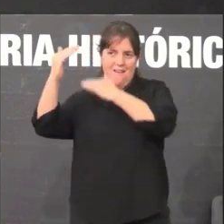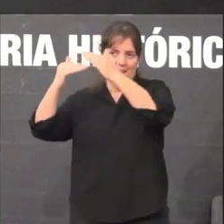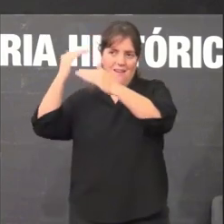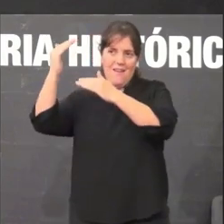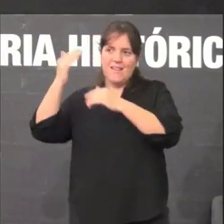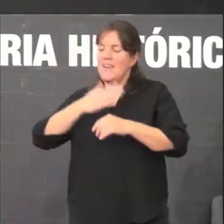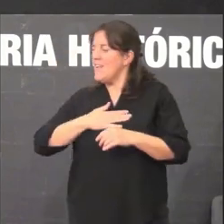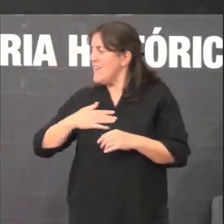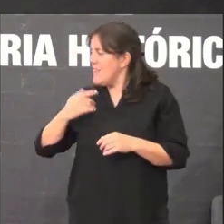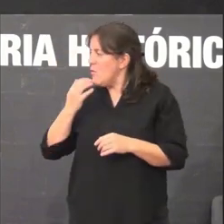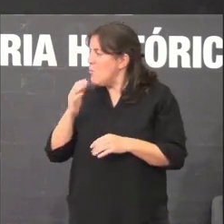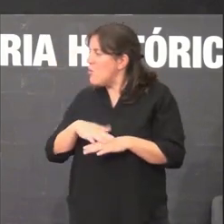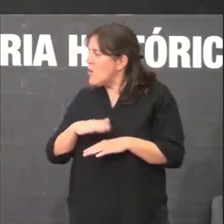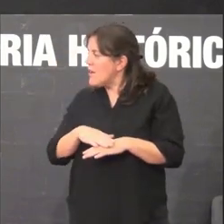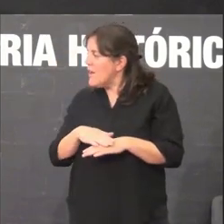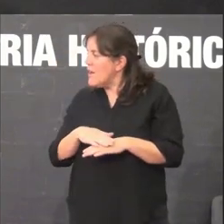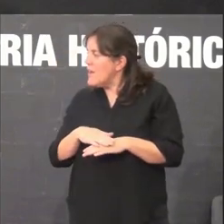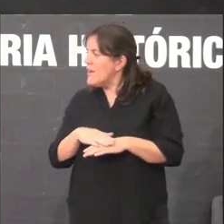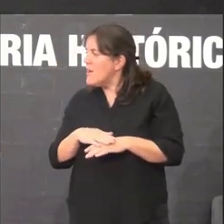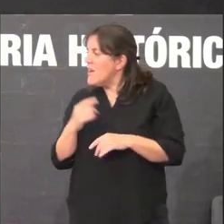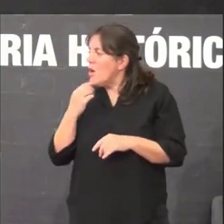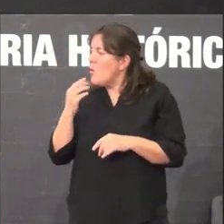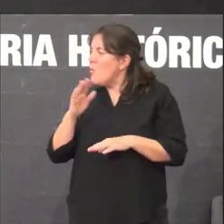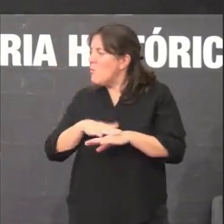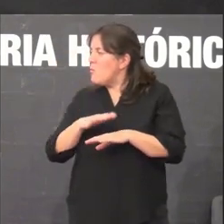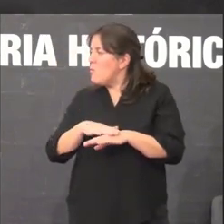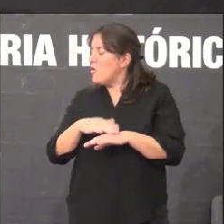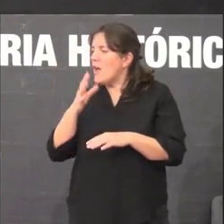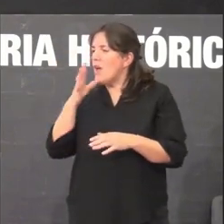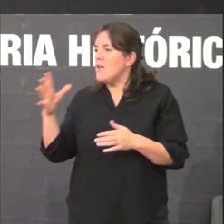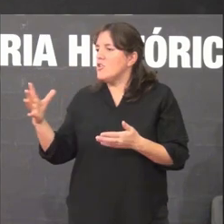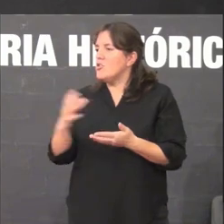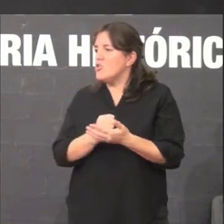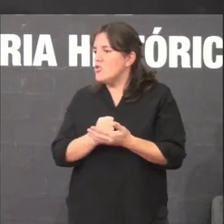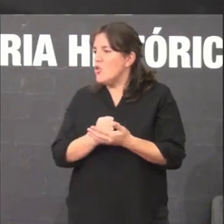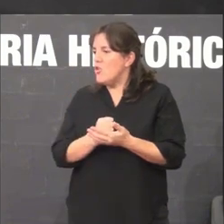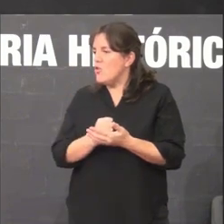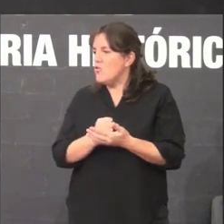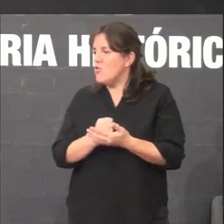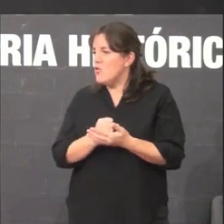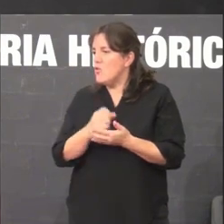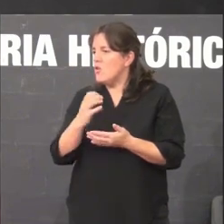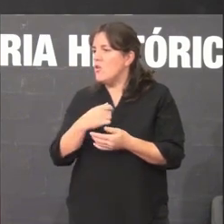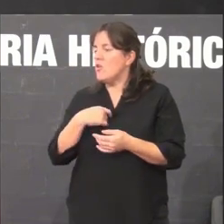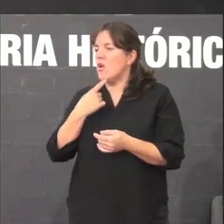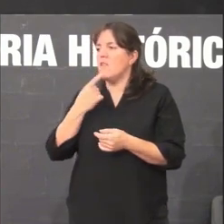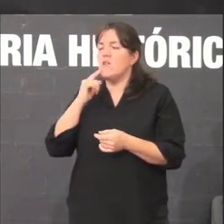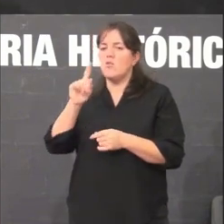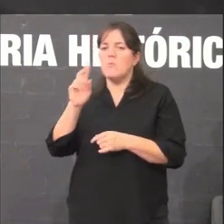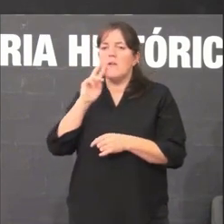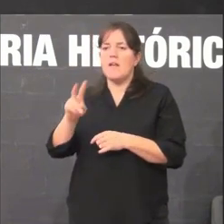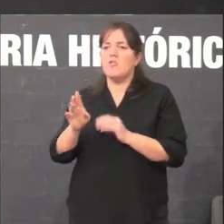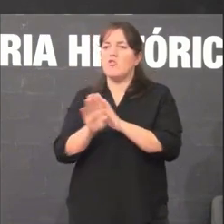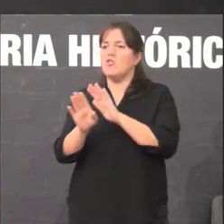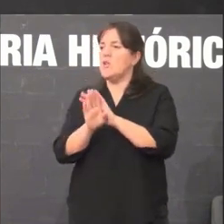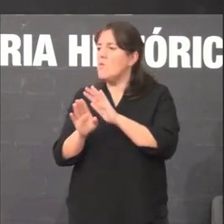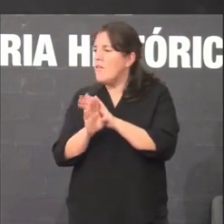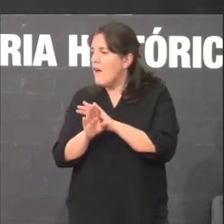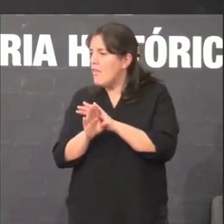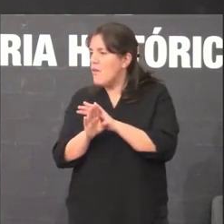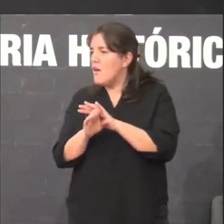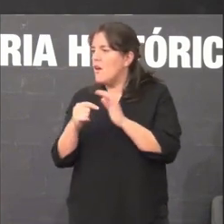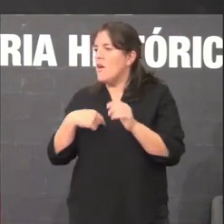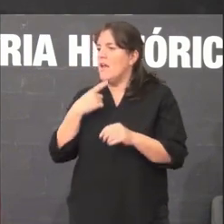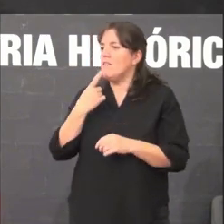para a democracia? Segundo eles, porque apesar de tudo, via-se algumas continuidades entre o